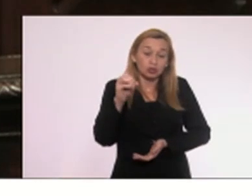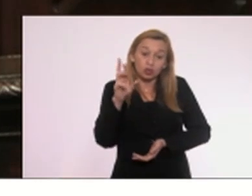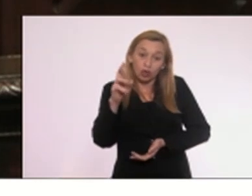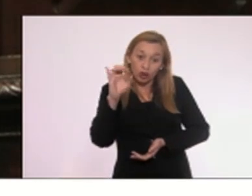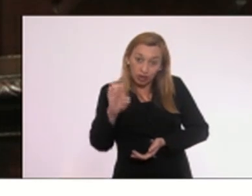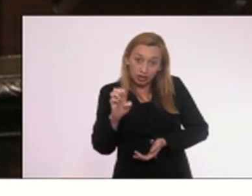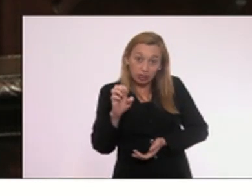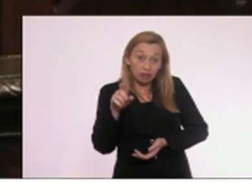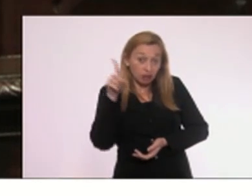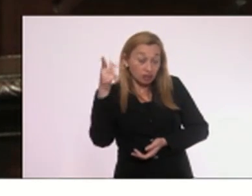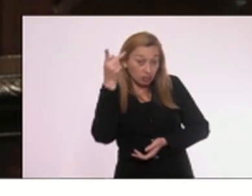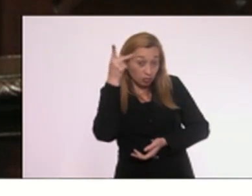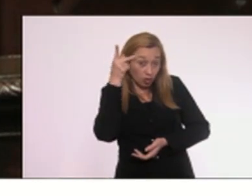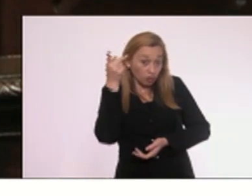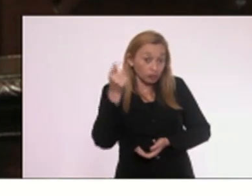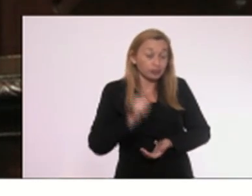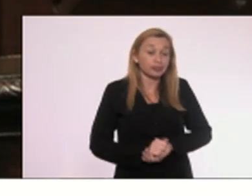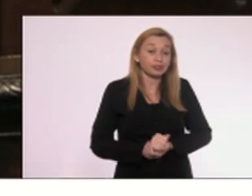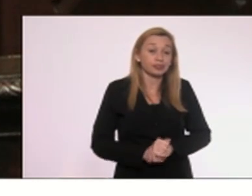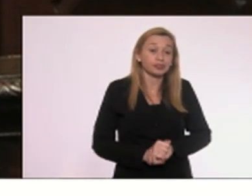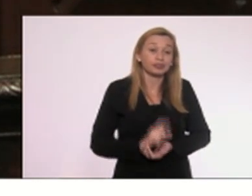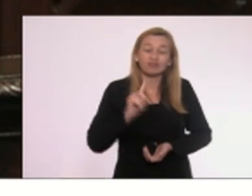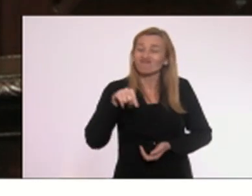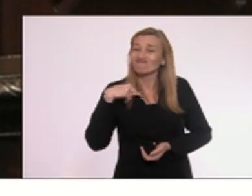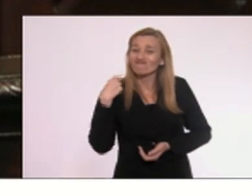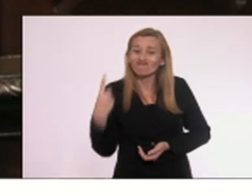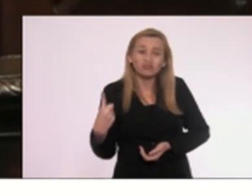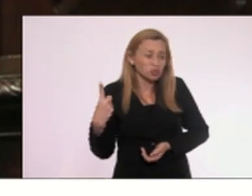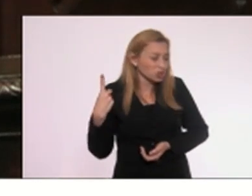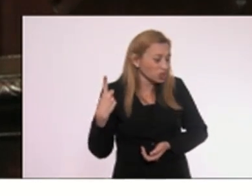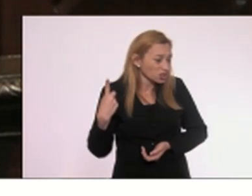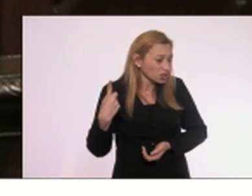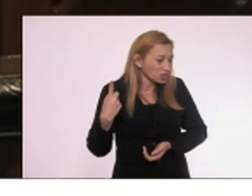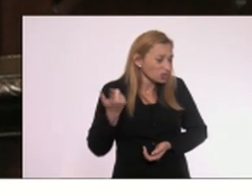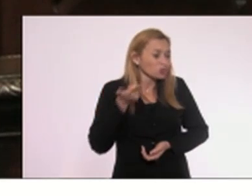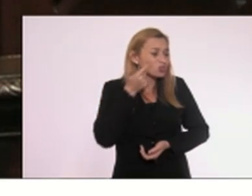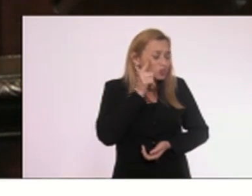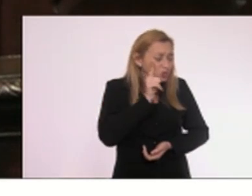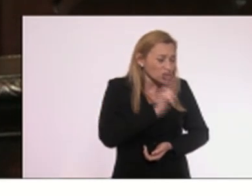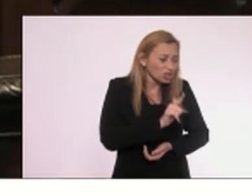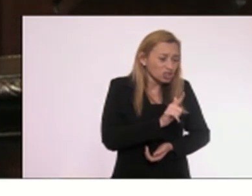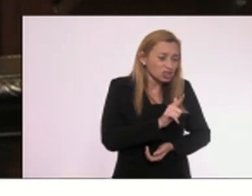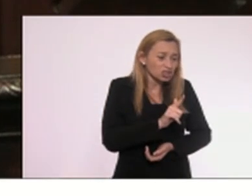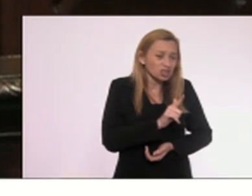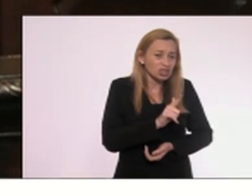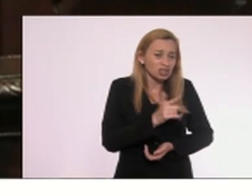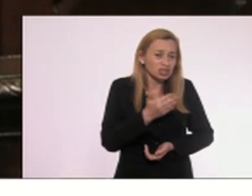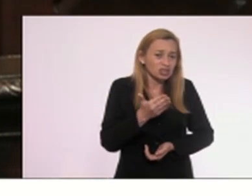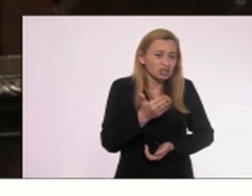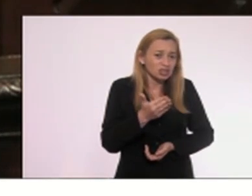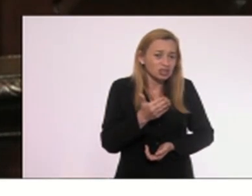São Paulo, depois de conseguir fazer